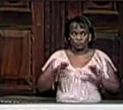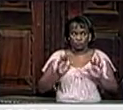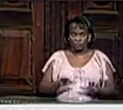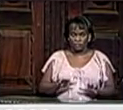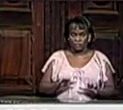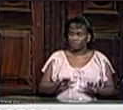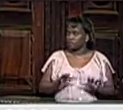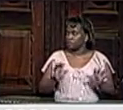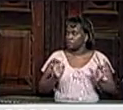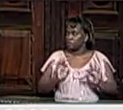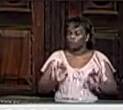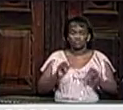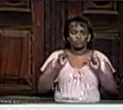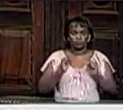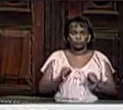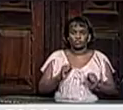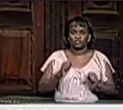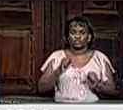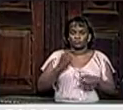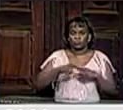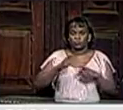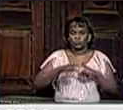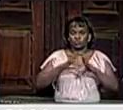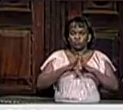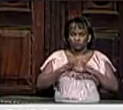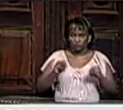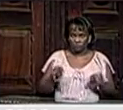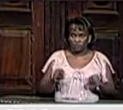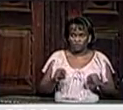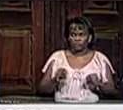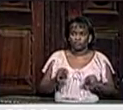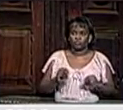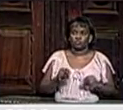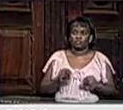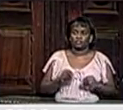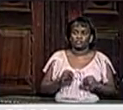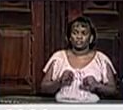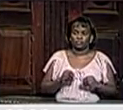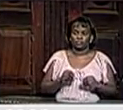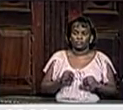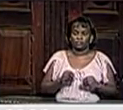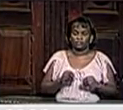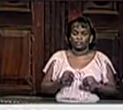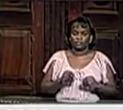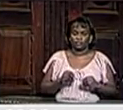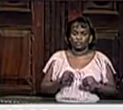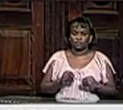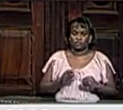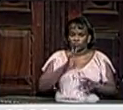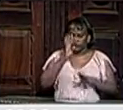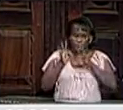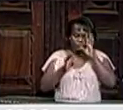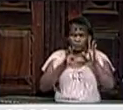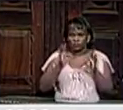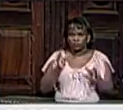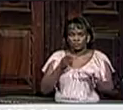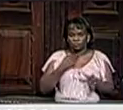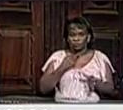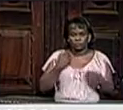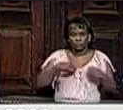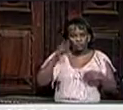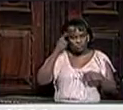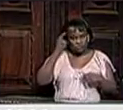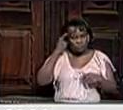Mas nada poderá ser resolvido de forma assodada.